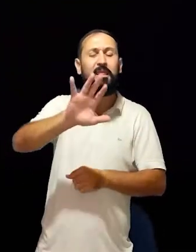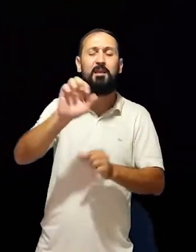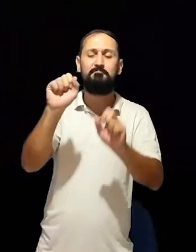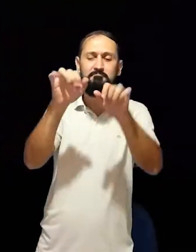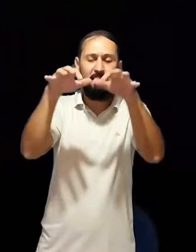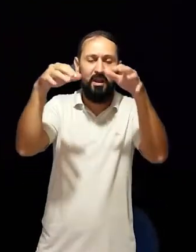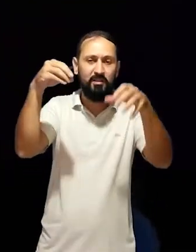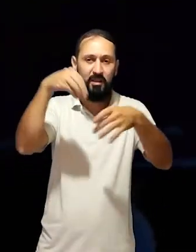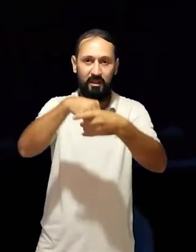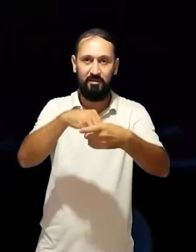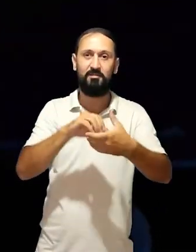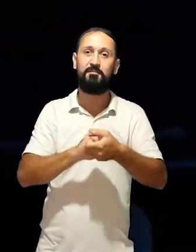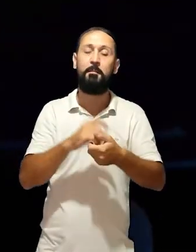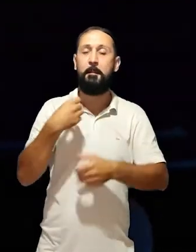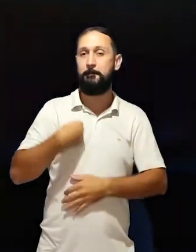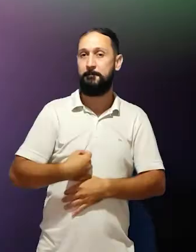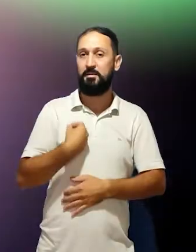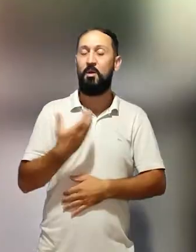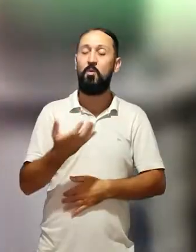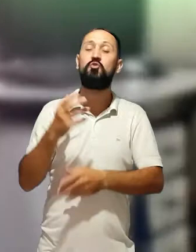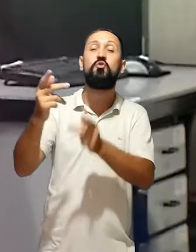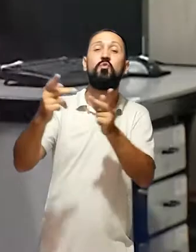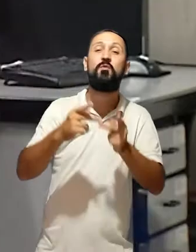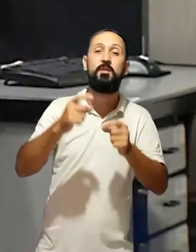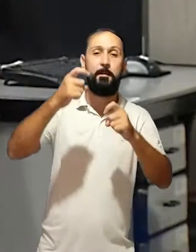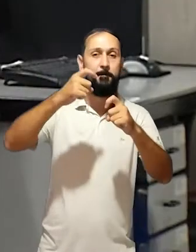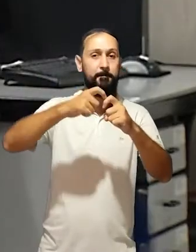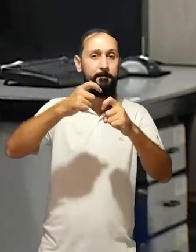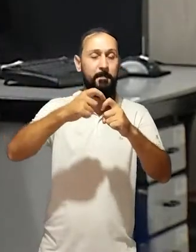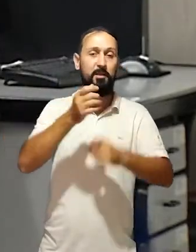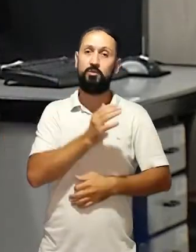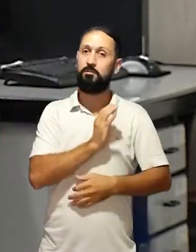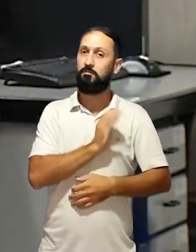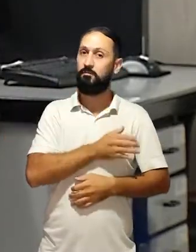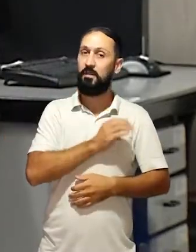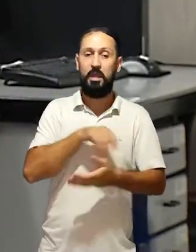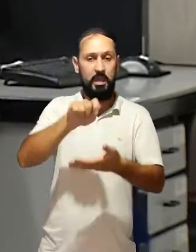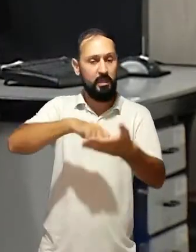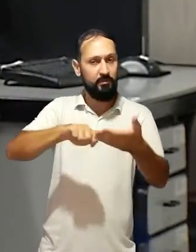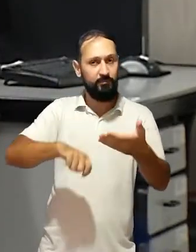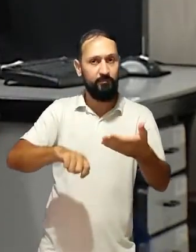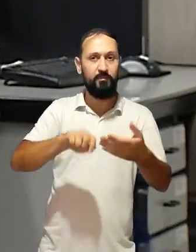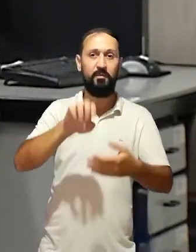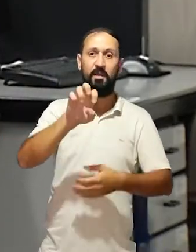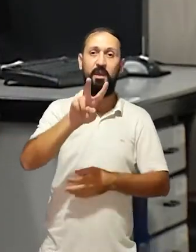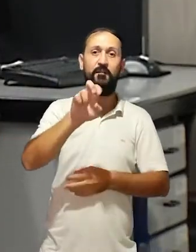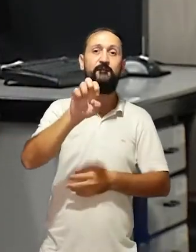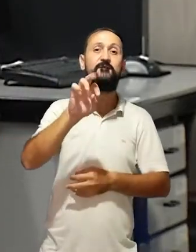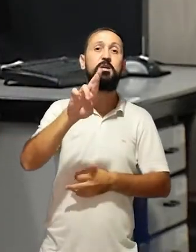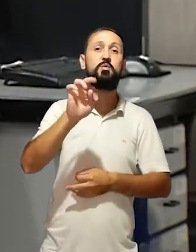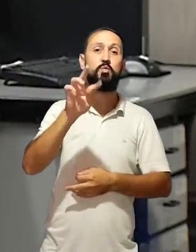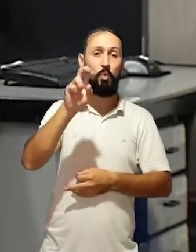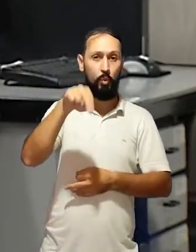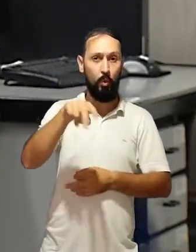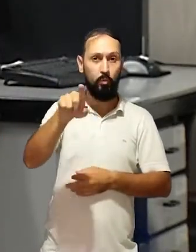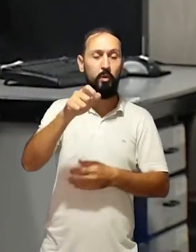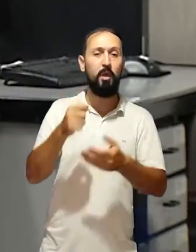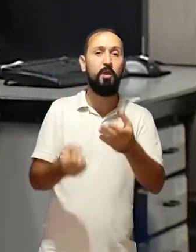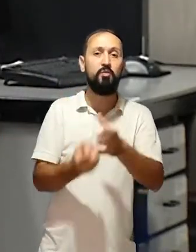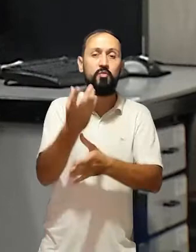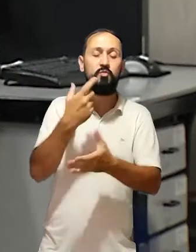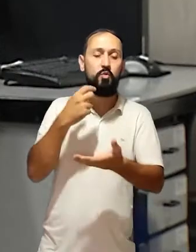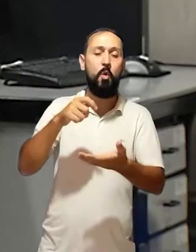universo mágico por trás. Para participar do programa, convidei o médico cardiologista e escritor Everton